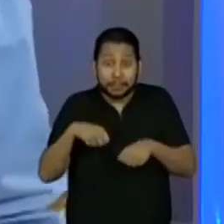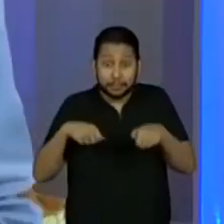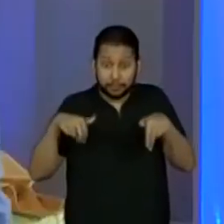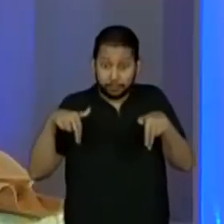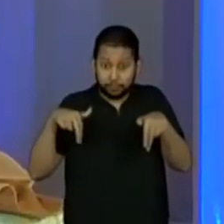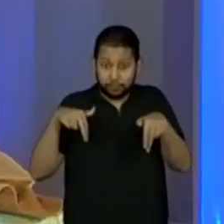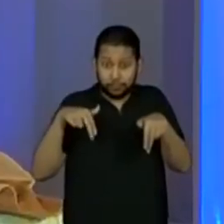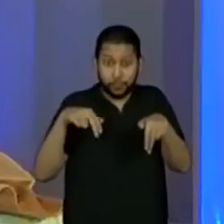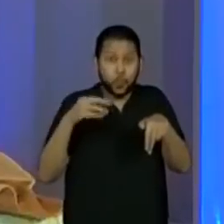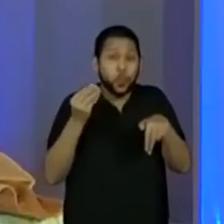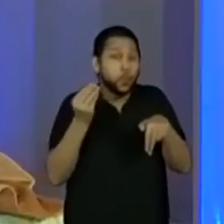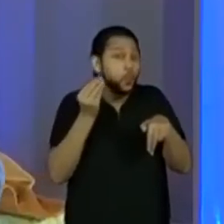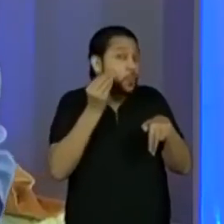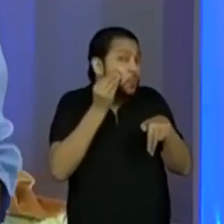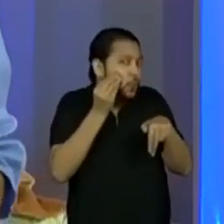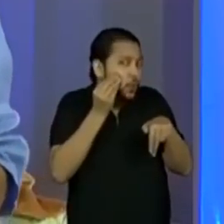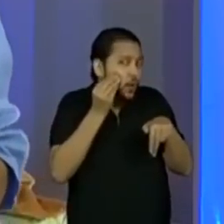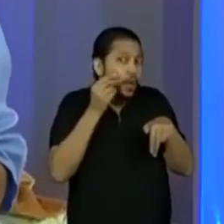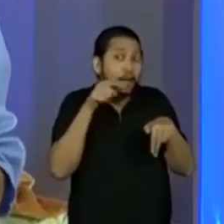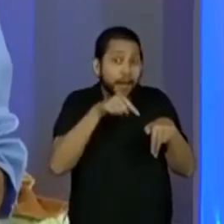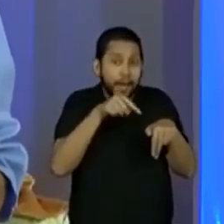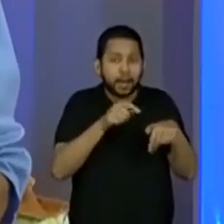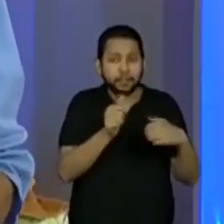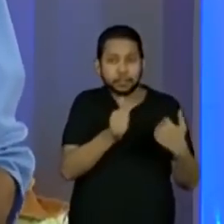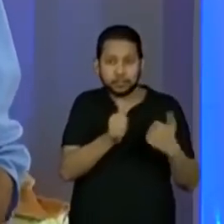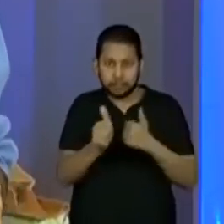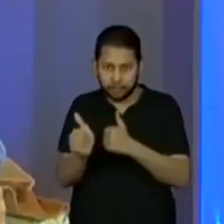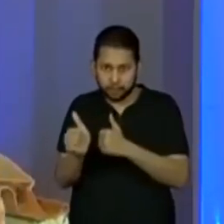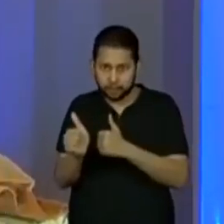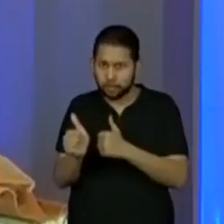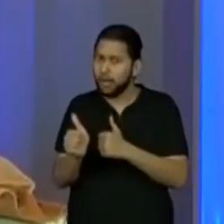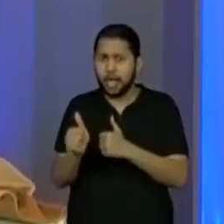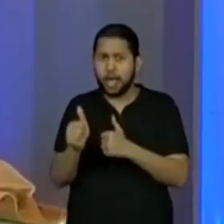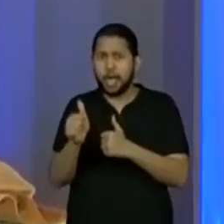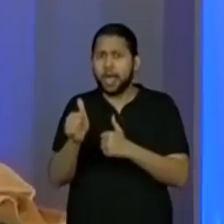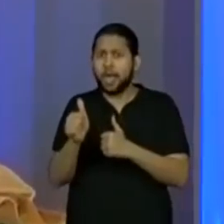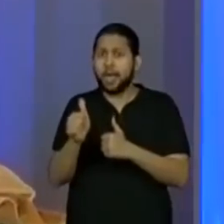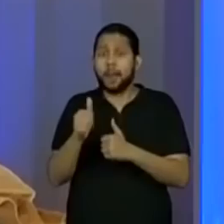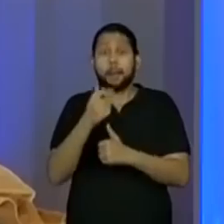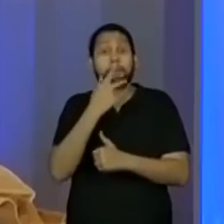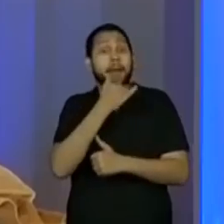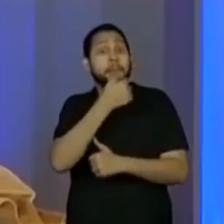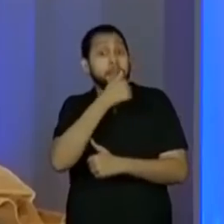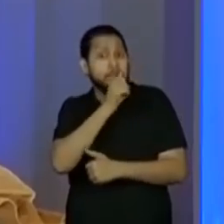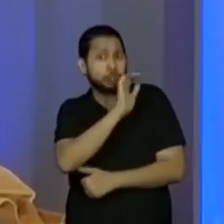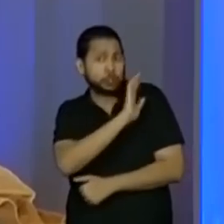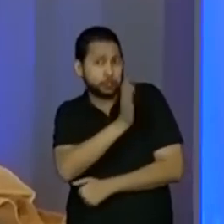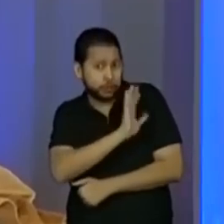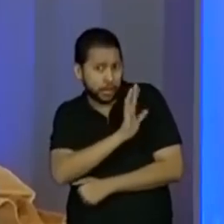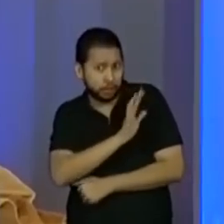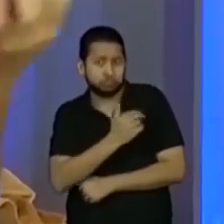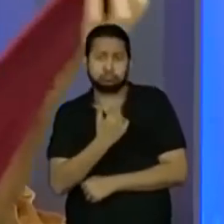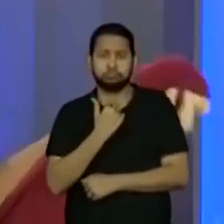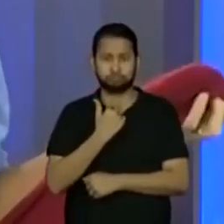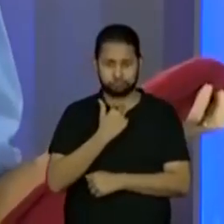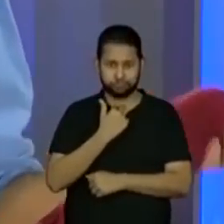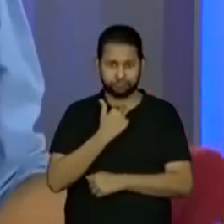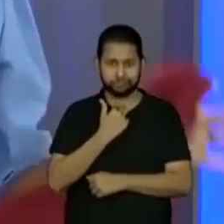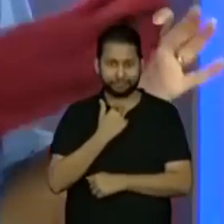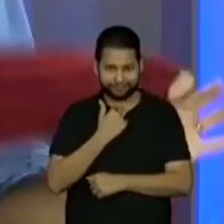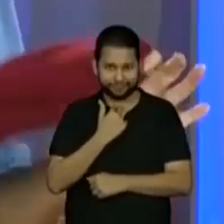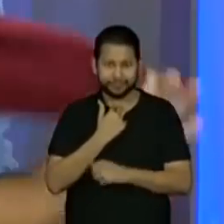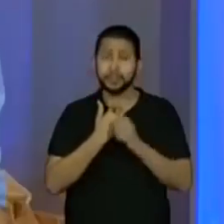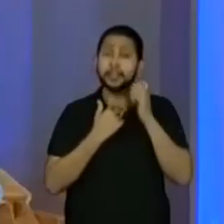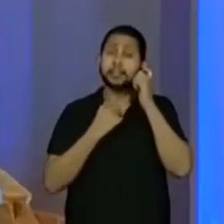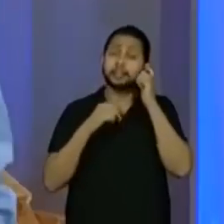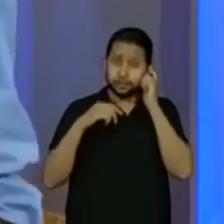princesa. Ela vai querer te seguir. E aí, você não deixa ela se despedir dos pais. Presta atenção, não deixa ela se despedir dos pais.